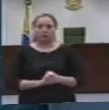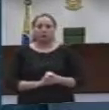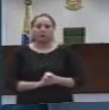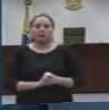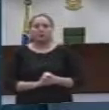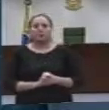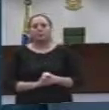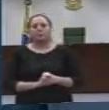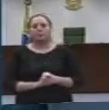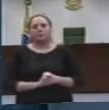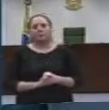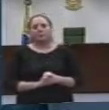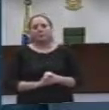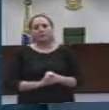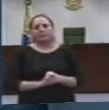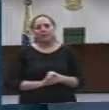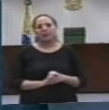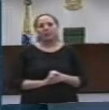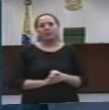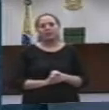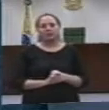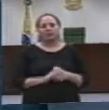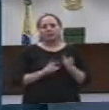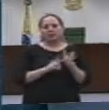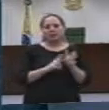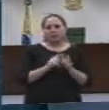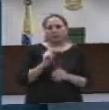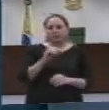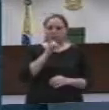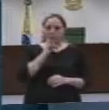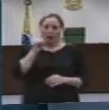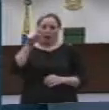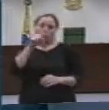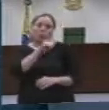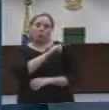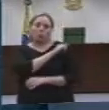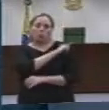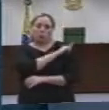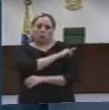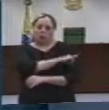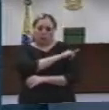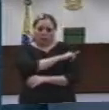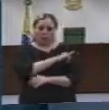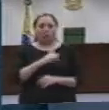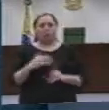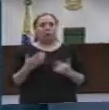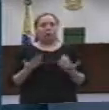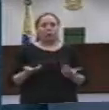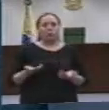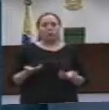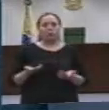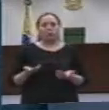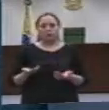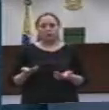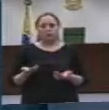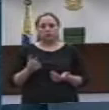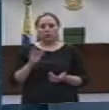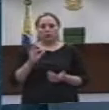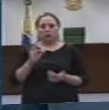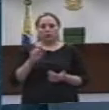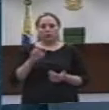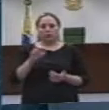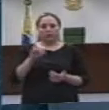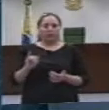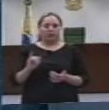tratando em termos mais práticos e digamos que eu no Rio de Janeiro o fregossi